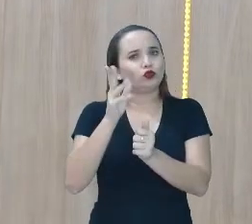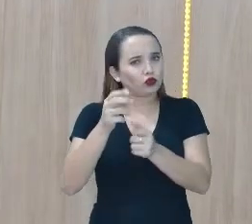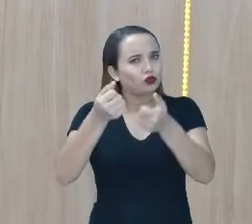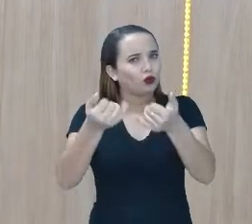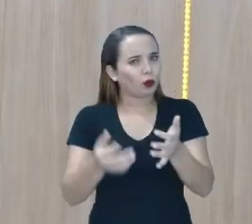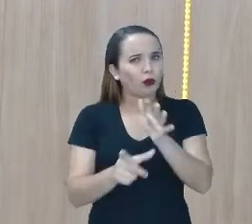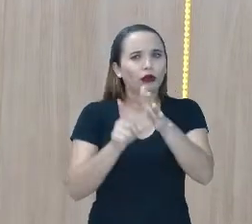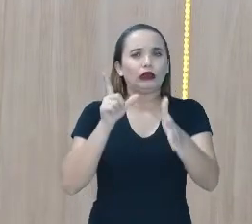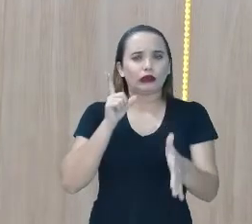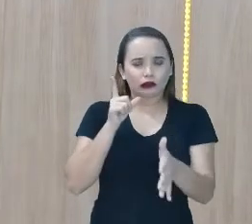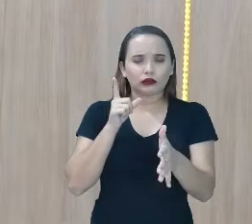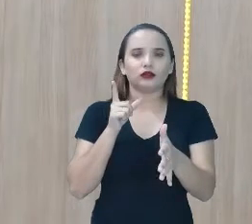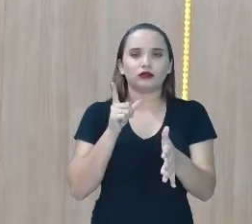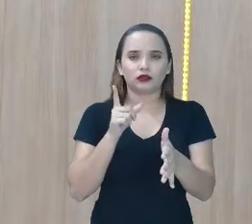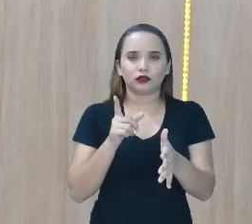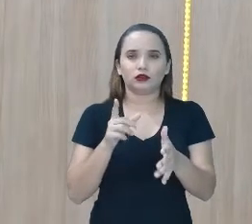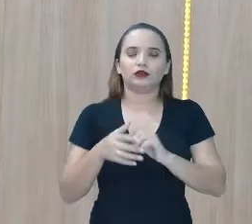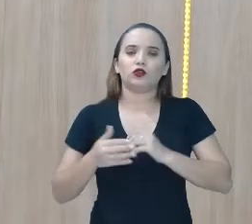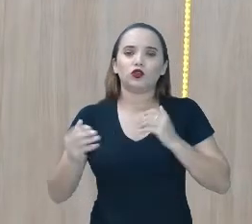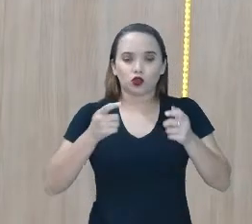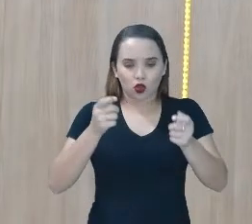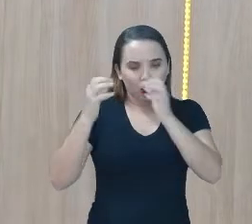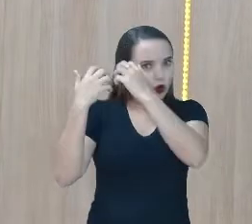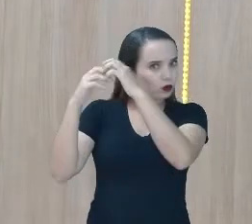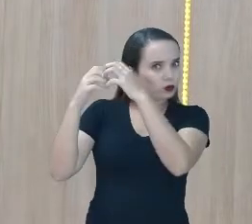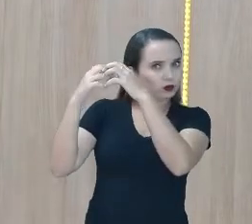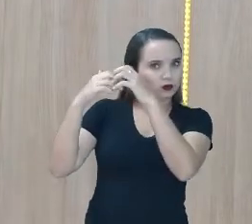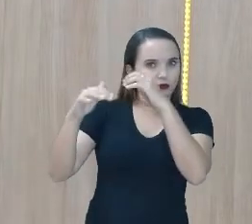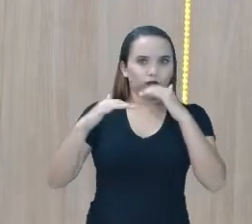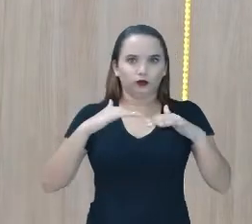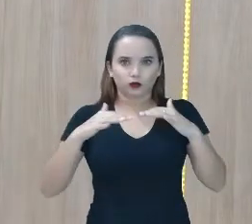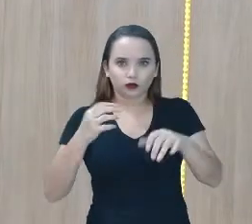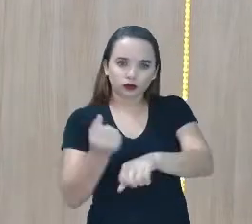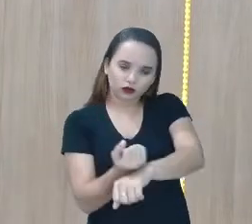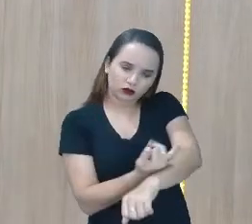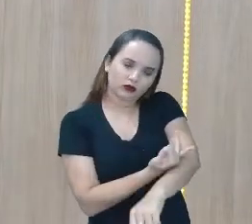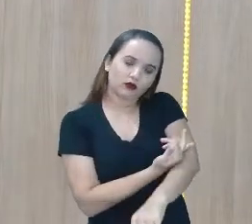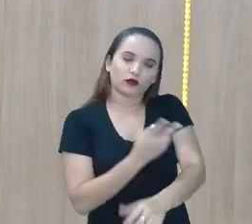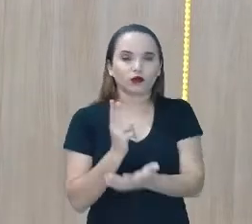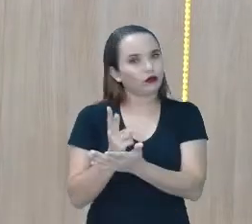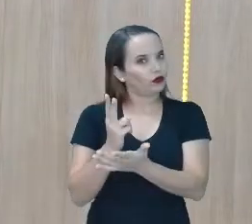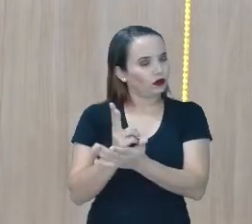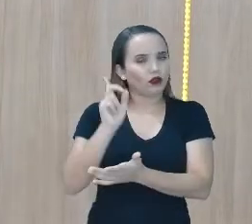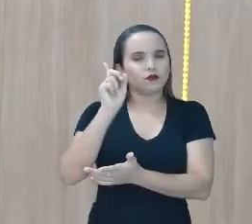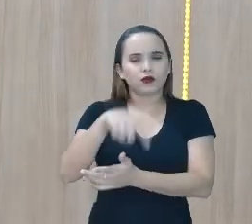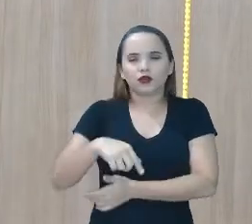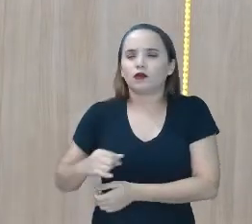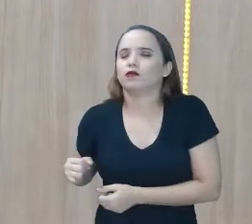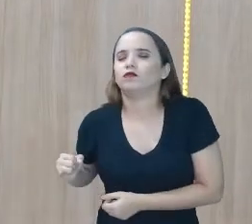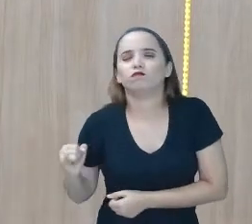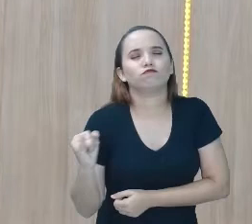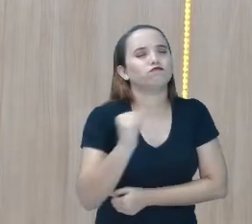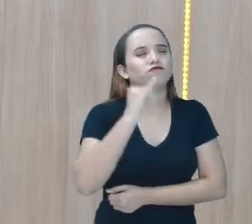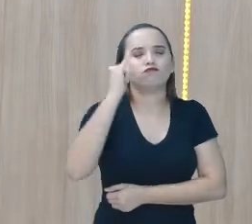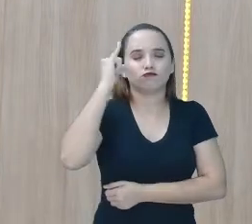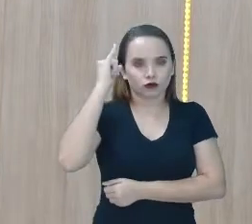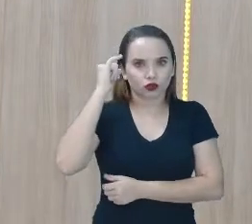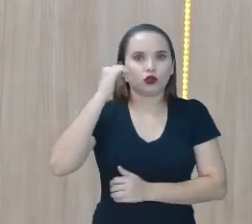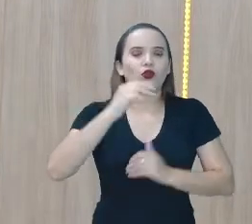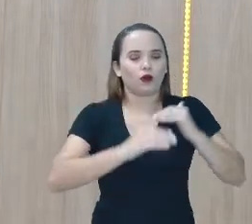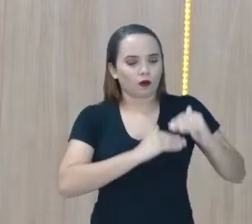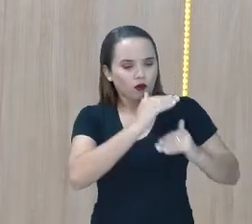Cognição, movimento e emoções, sempre. E isso é fundamental para o desenvolvimento global e